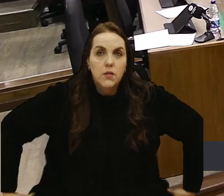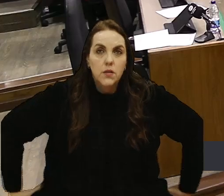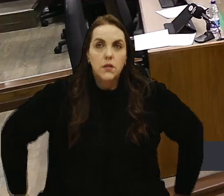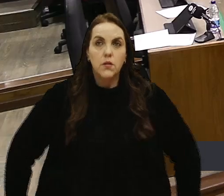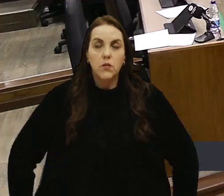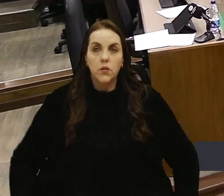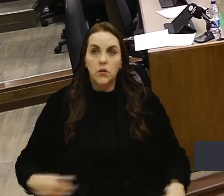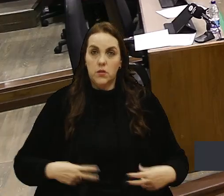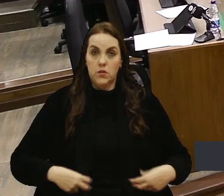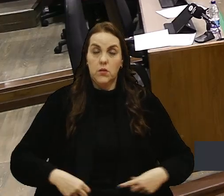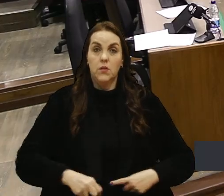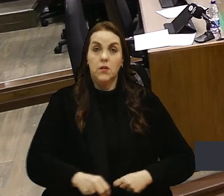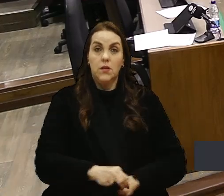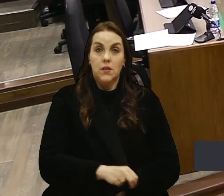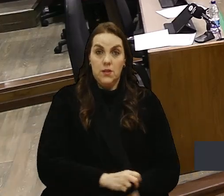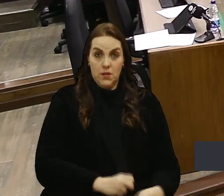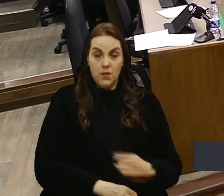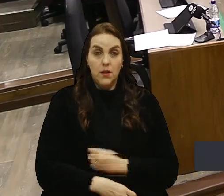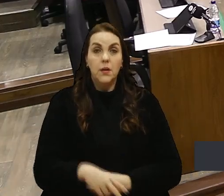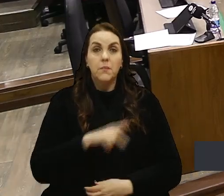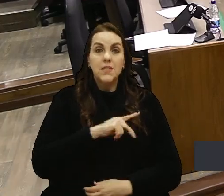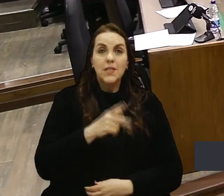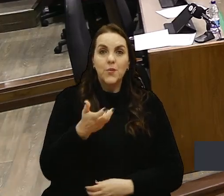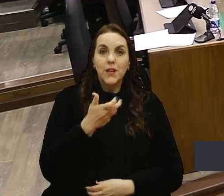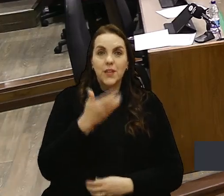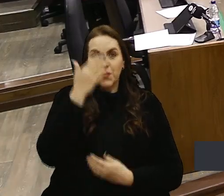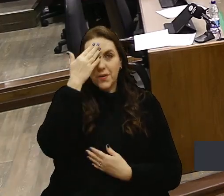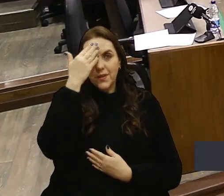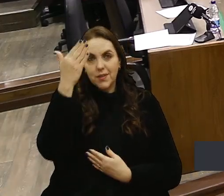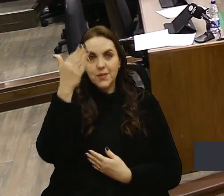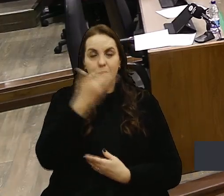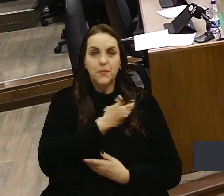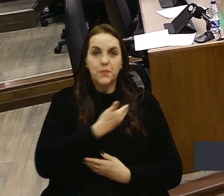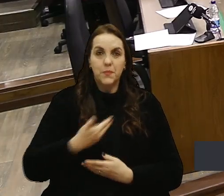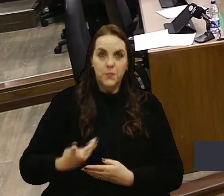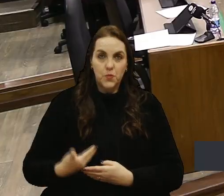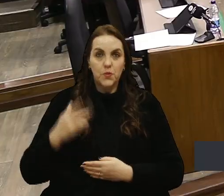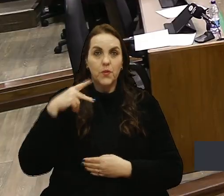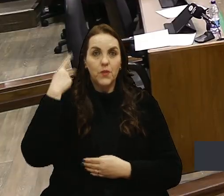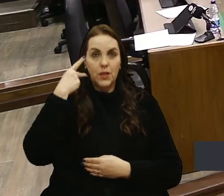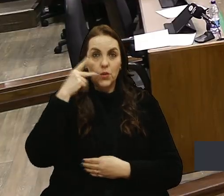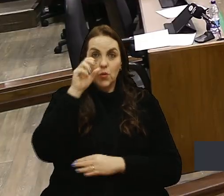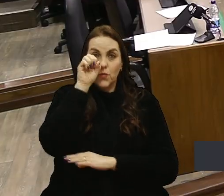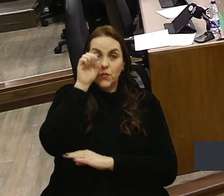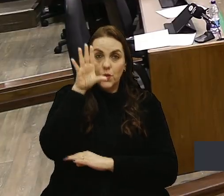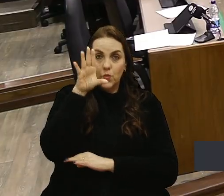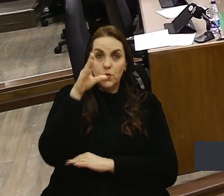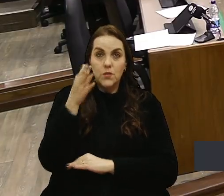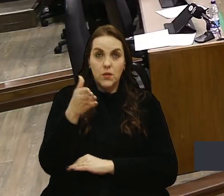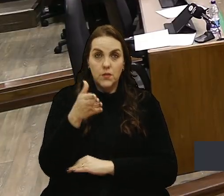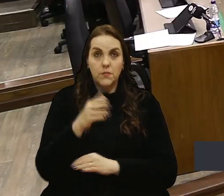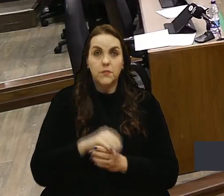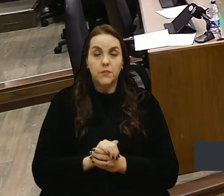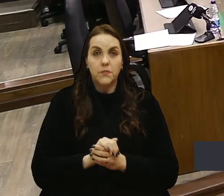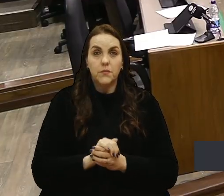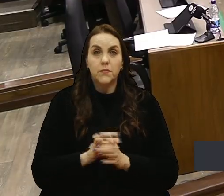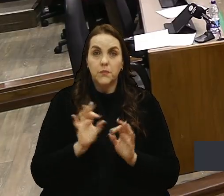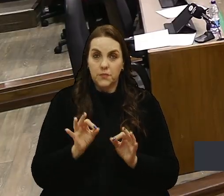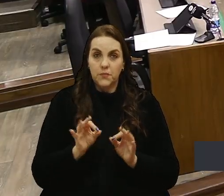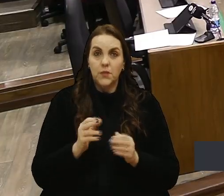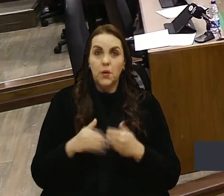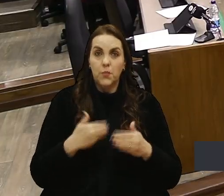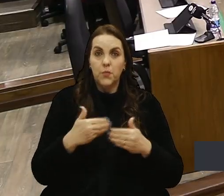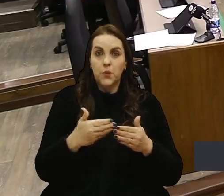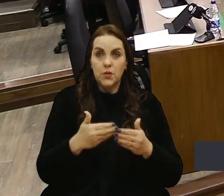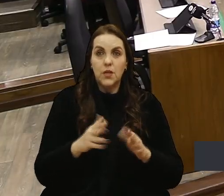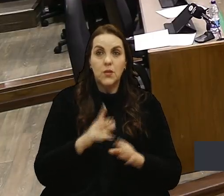Presidente, eu queria, nessa oportunidade, fazer um agradecimento público ao vereador Elisandro Fiuza, que foi muito célere no tratar desse processo, era um